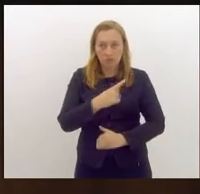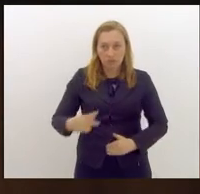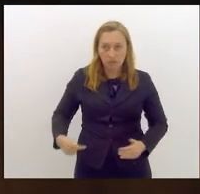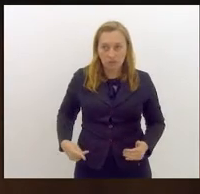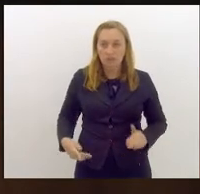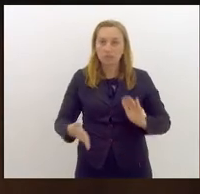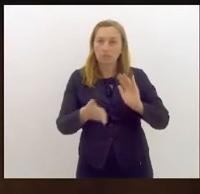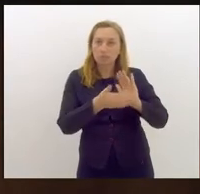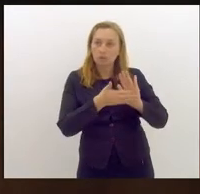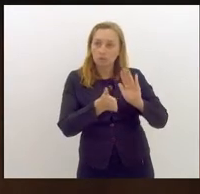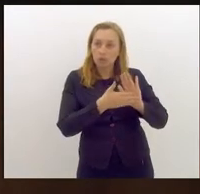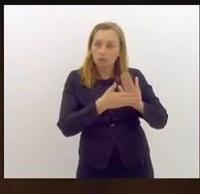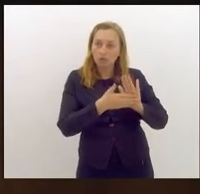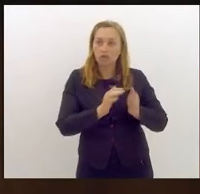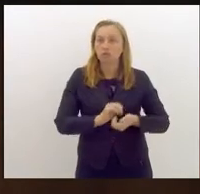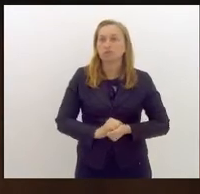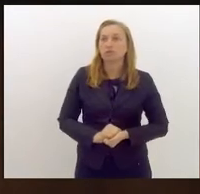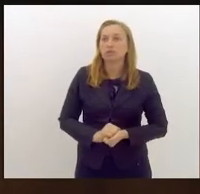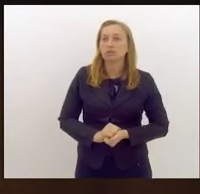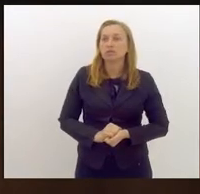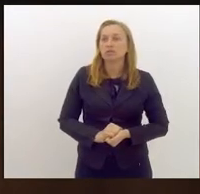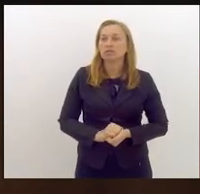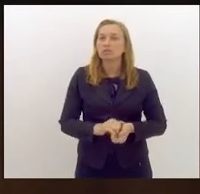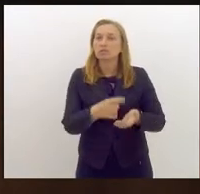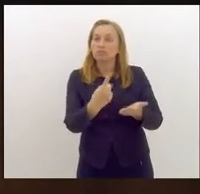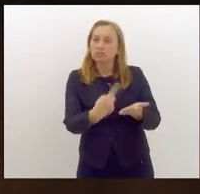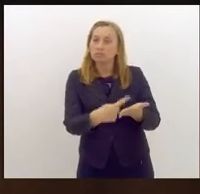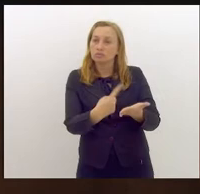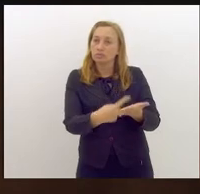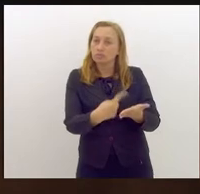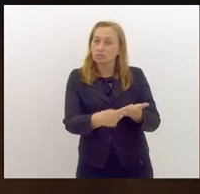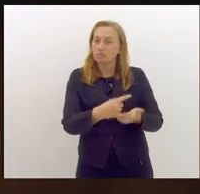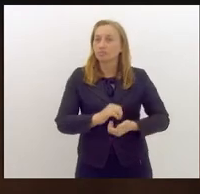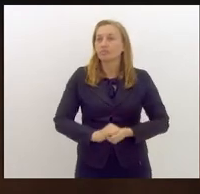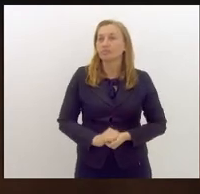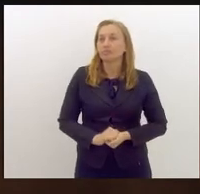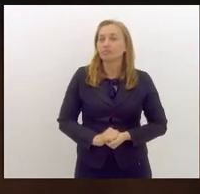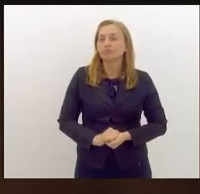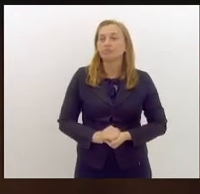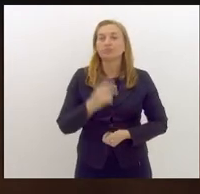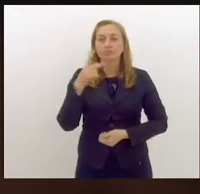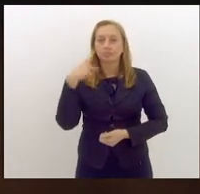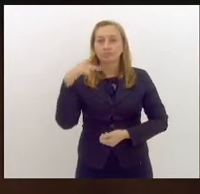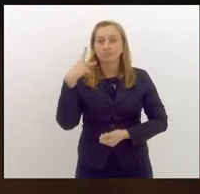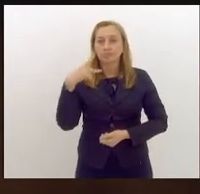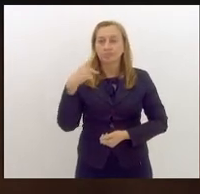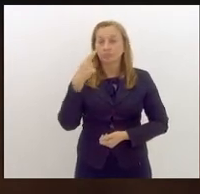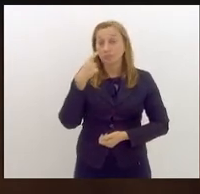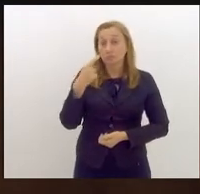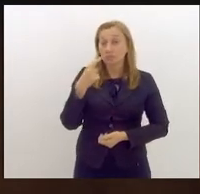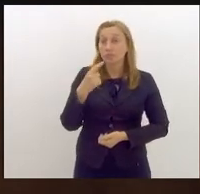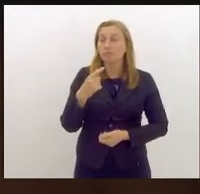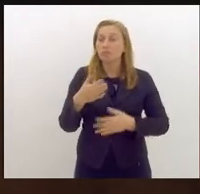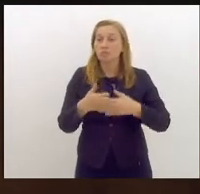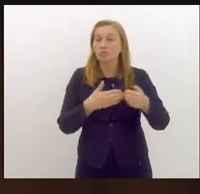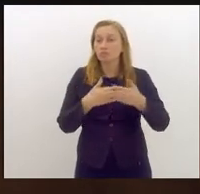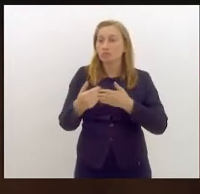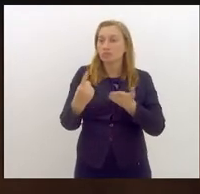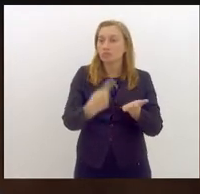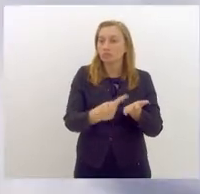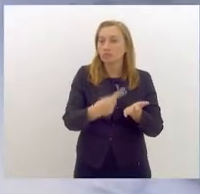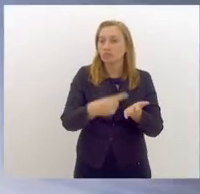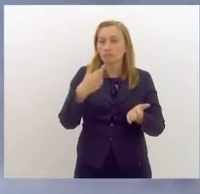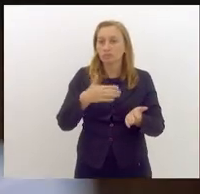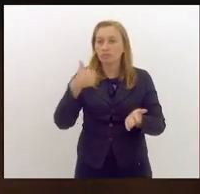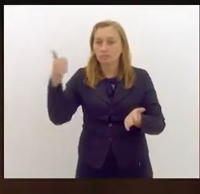propõe e que a concordância desse Parlamento diz que qualquer acordo é melhor